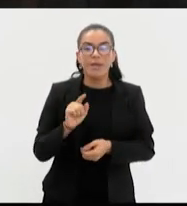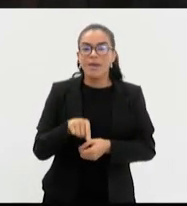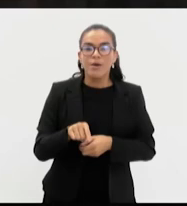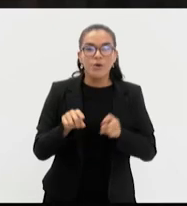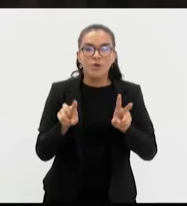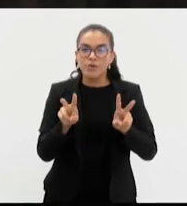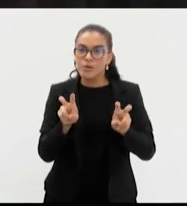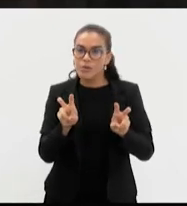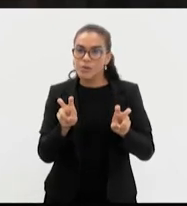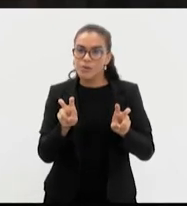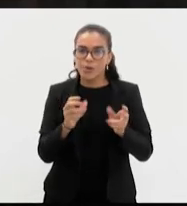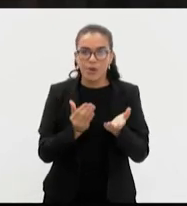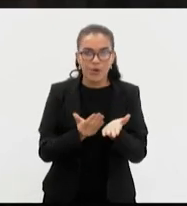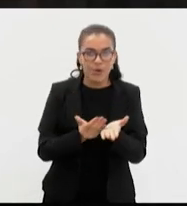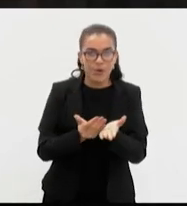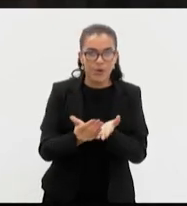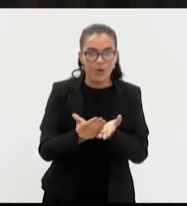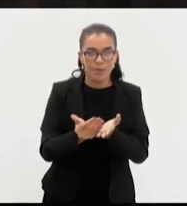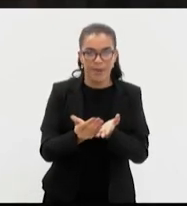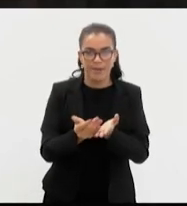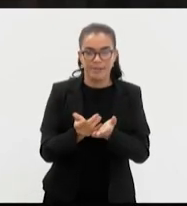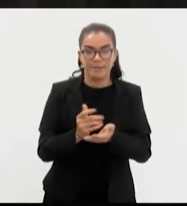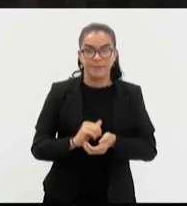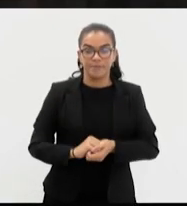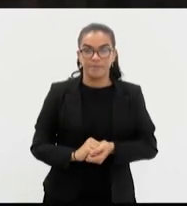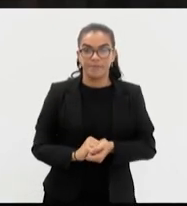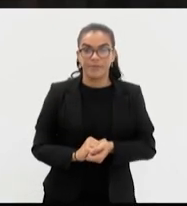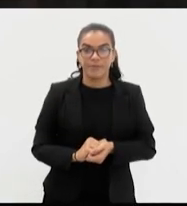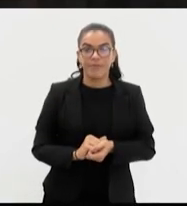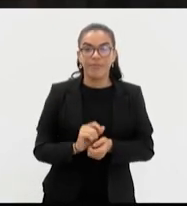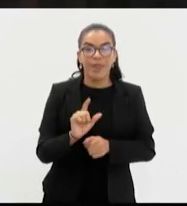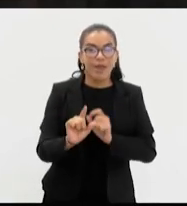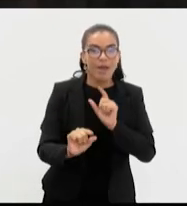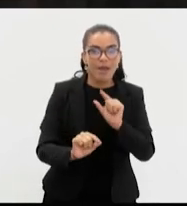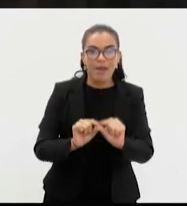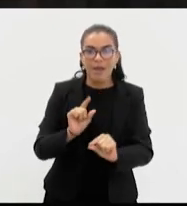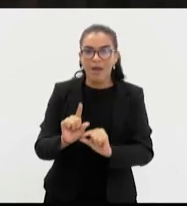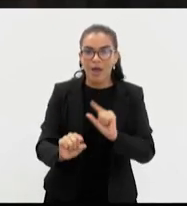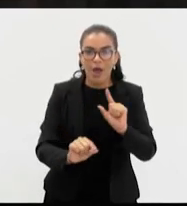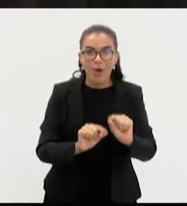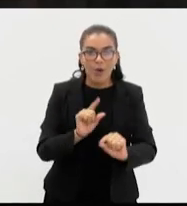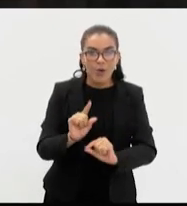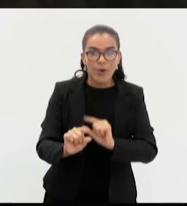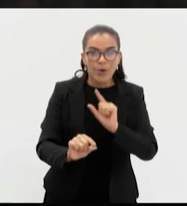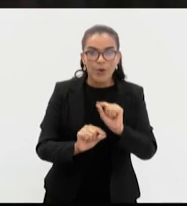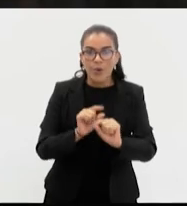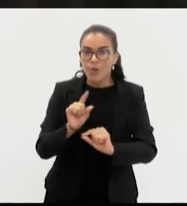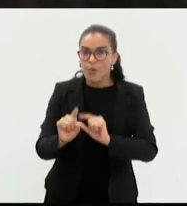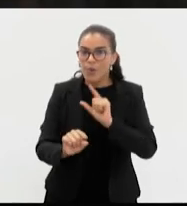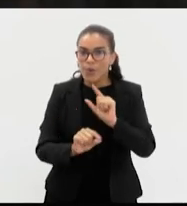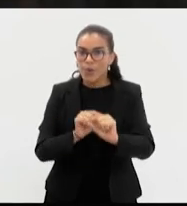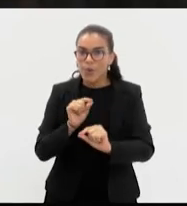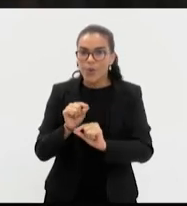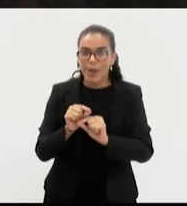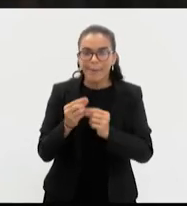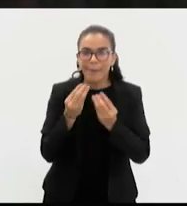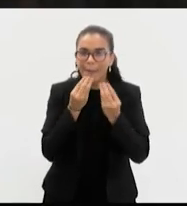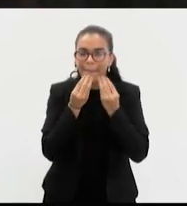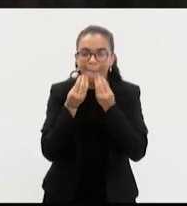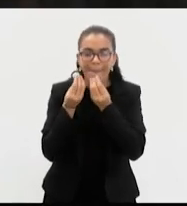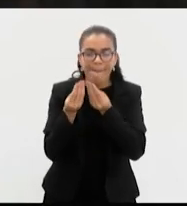começa da seguinte forma alternativas altamente palatáveis